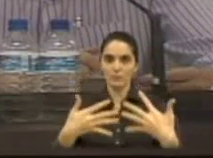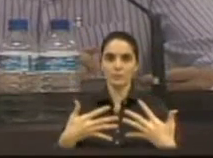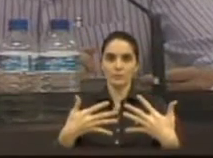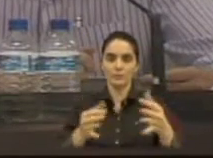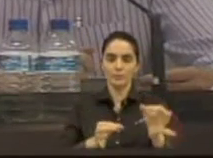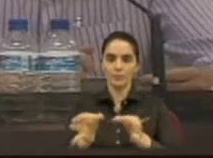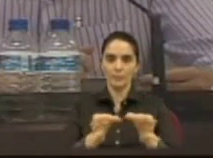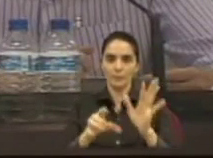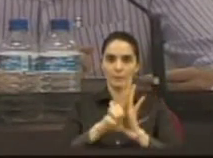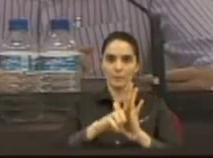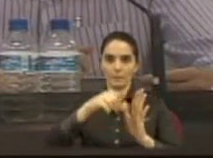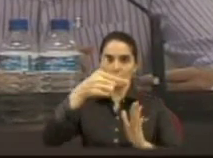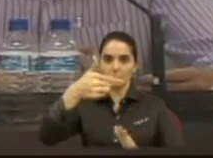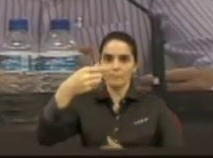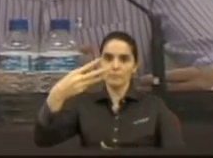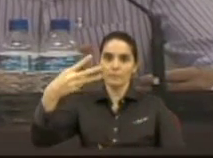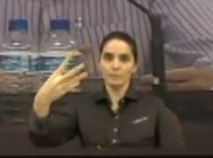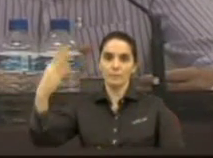O projeto de lei número